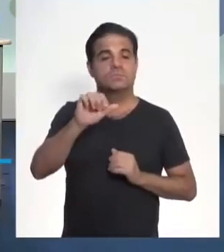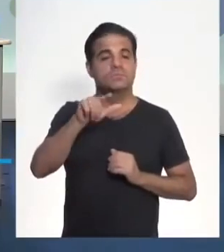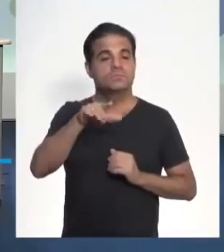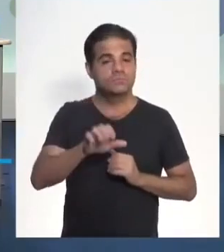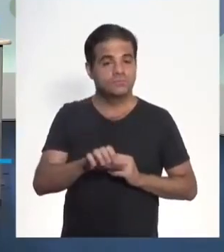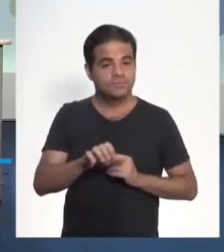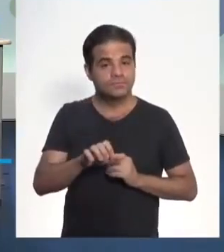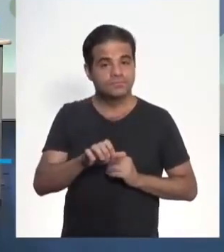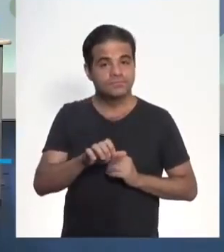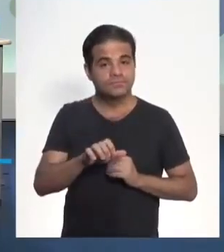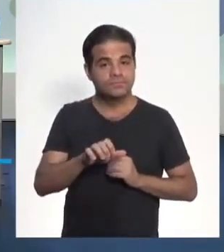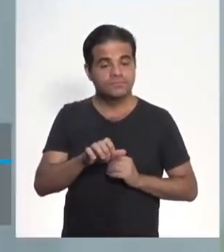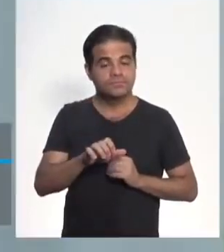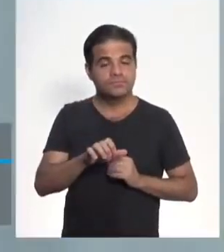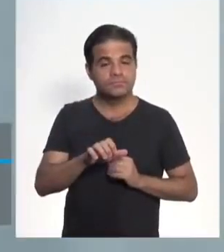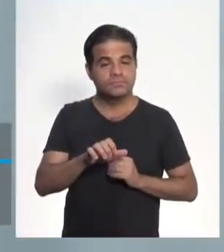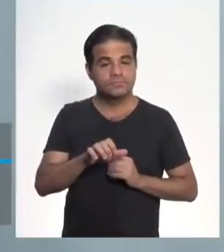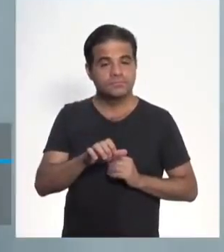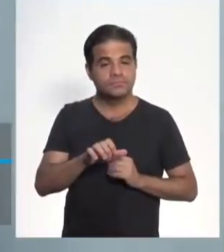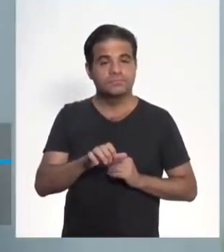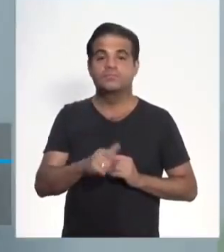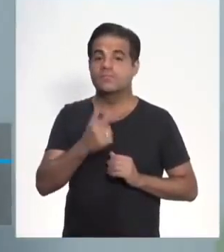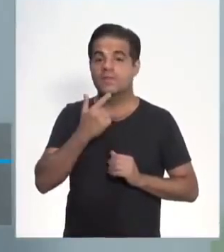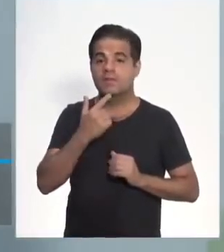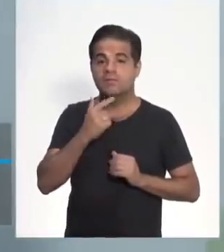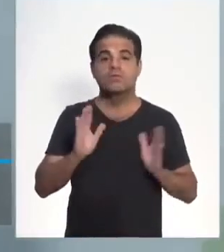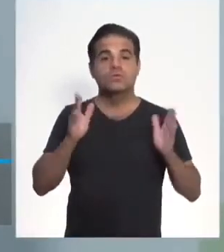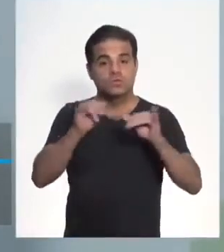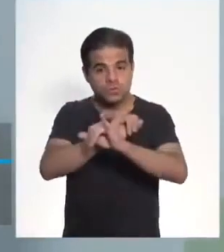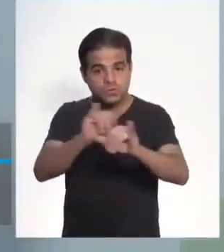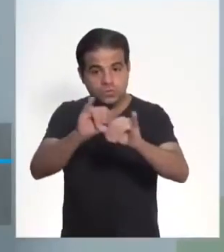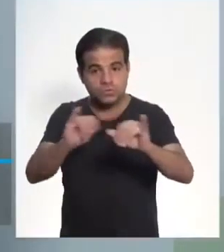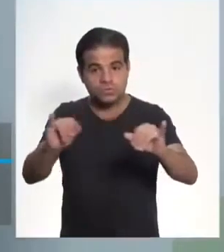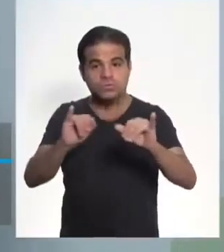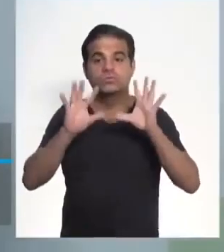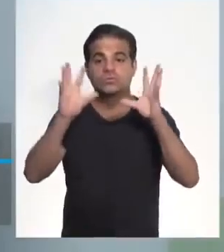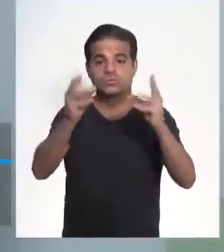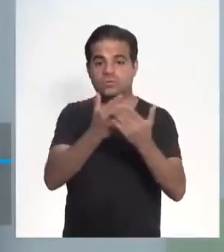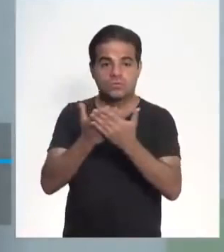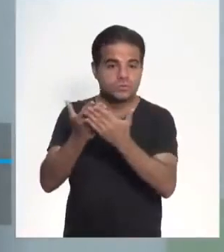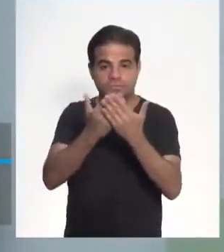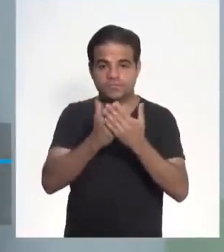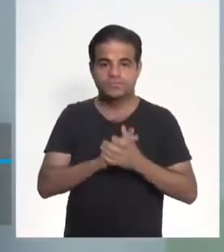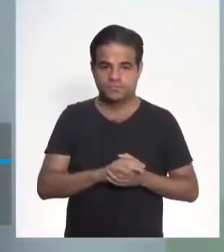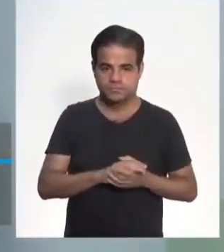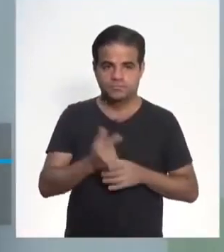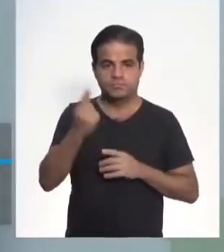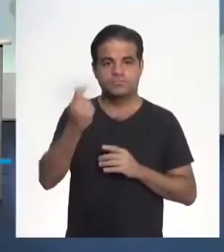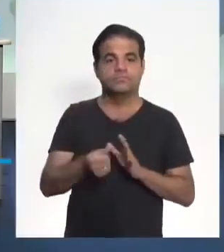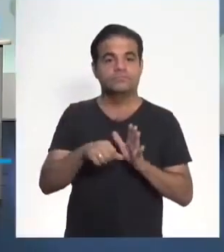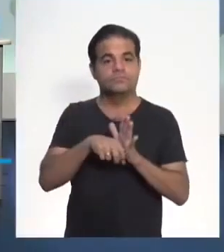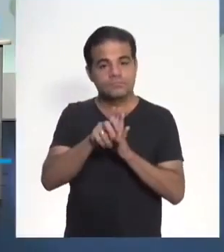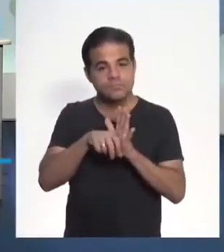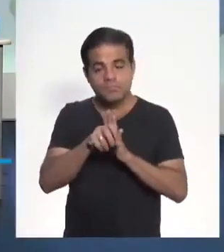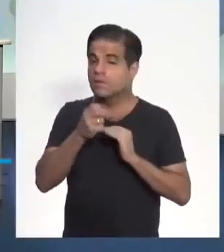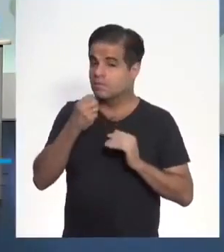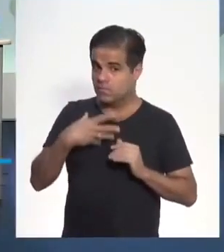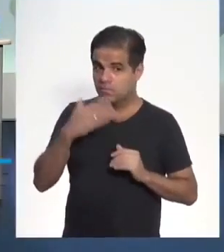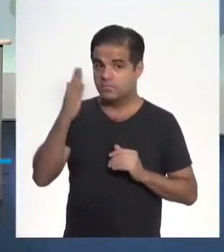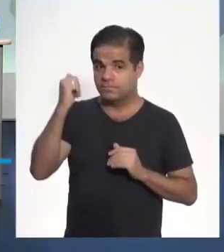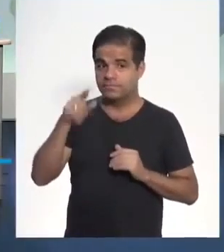em casa, tá? E amanhã a gente divulga em todas as aulas, beleza? Tá? 16 gols, o cara é bom de bola,